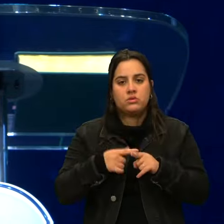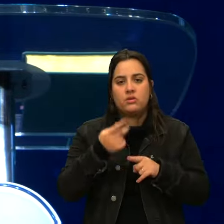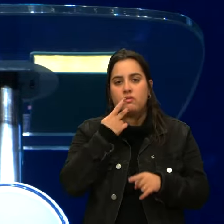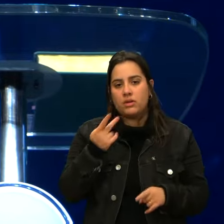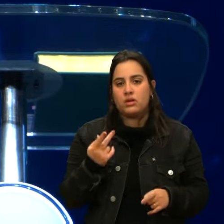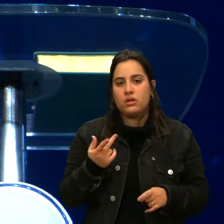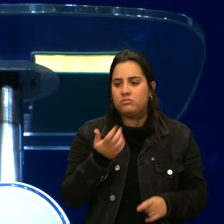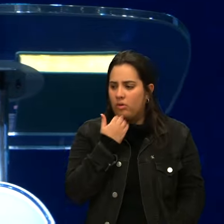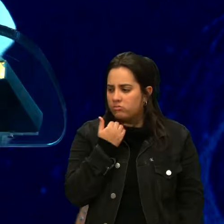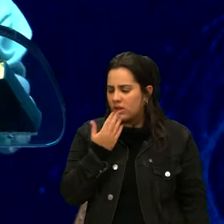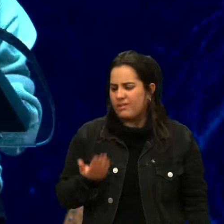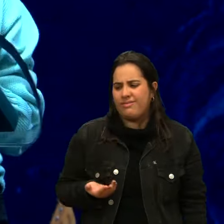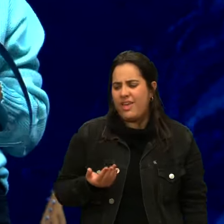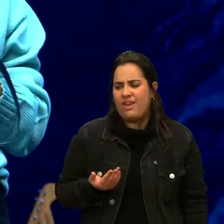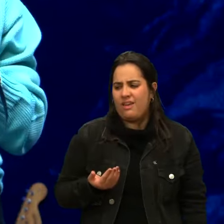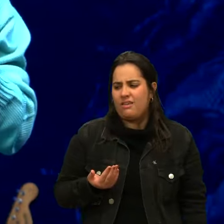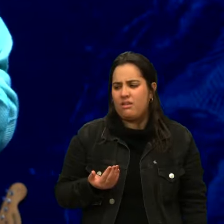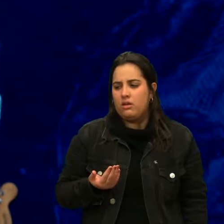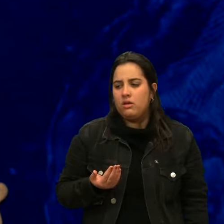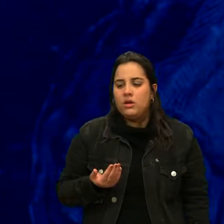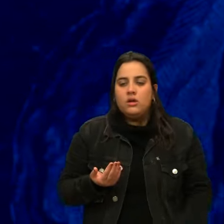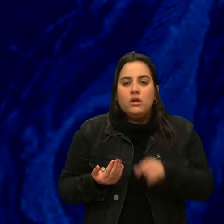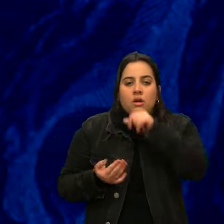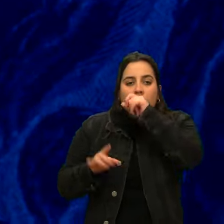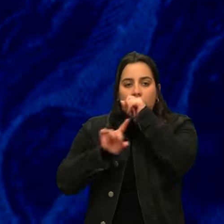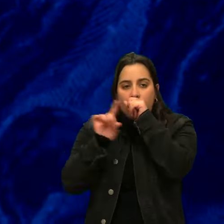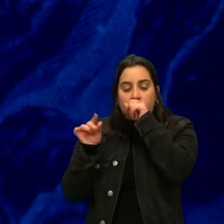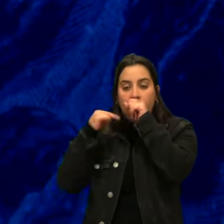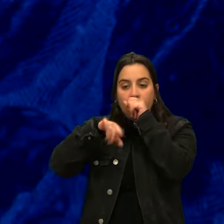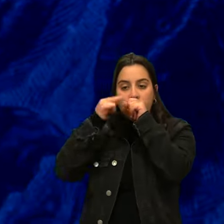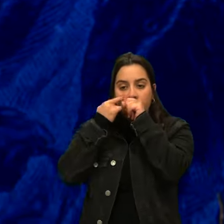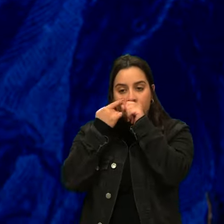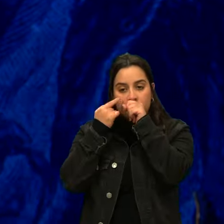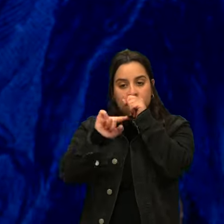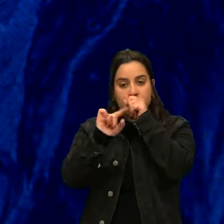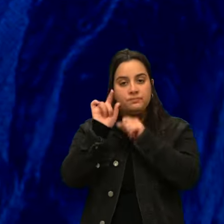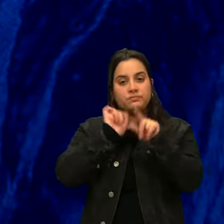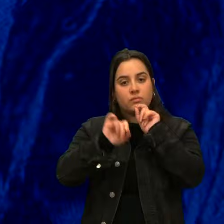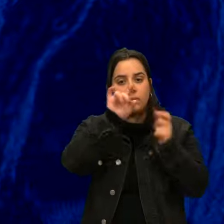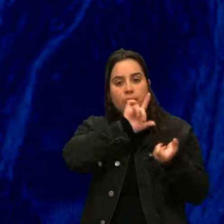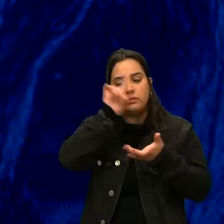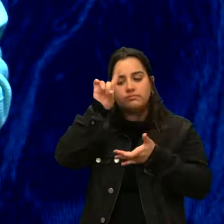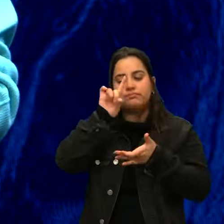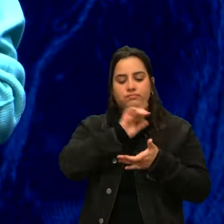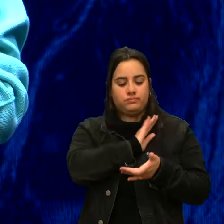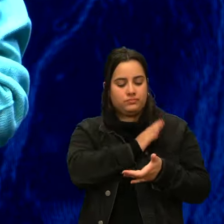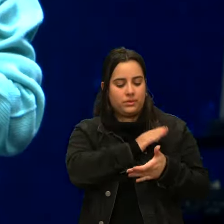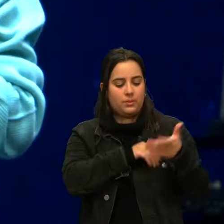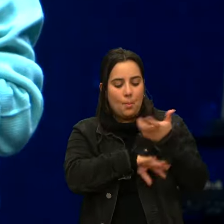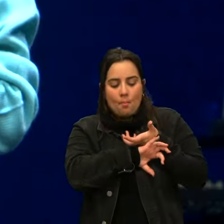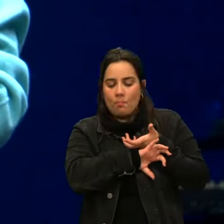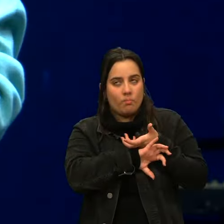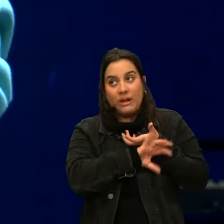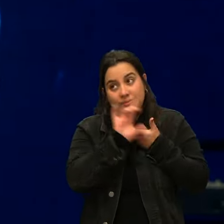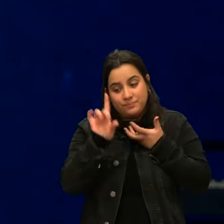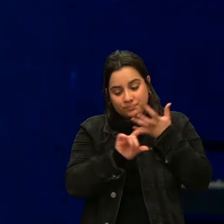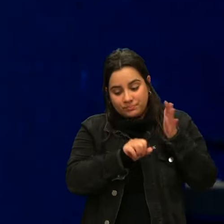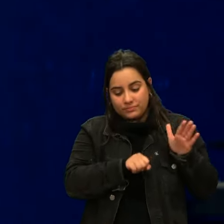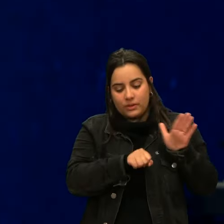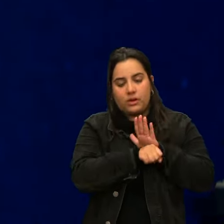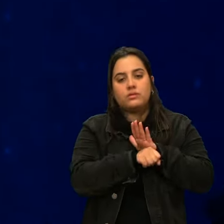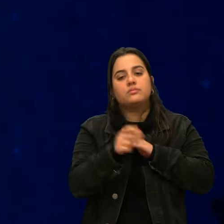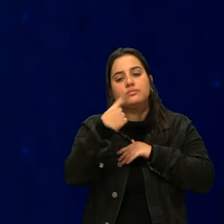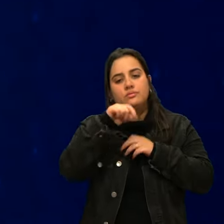cara, não faz sentido. Só que quando você descobre um Deus que preenche o vazio do seu coração, você percebe que,